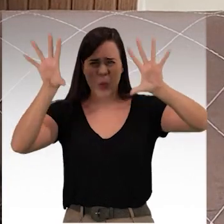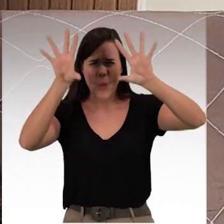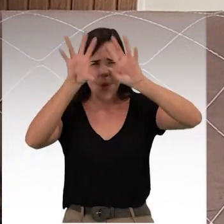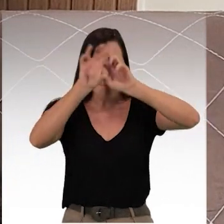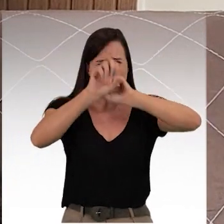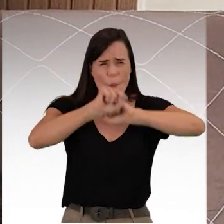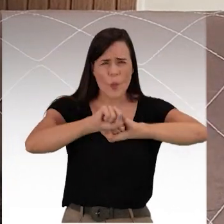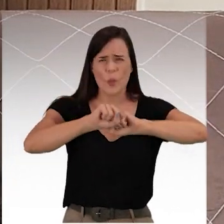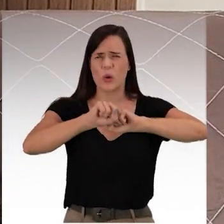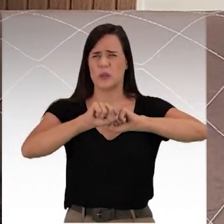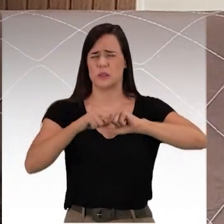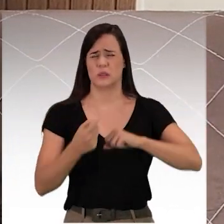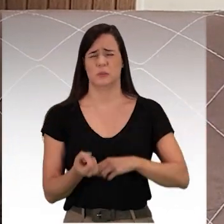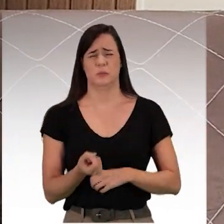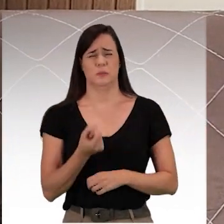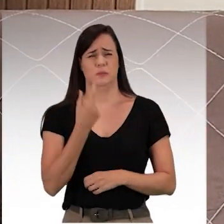nevoeiro